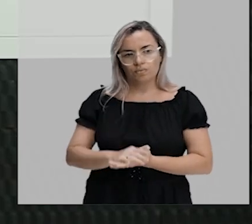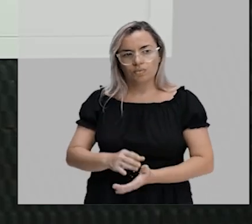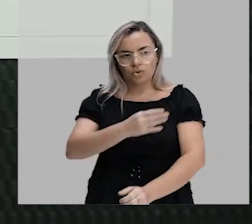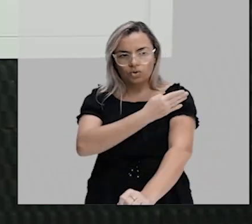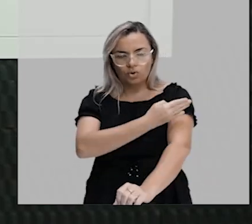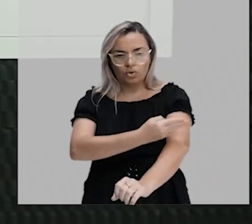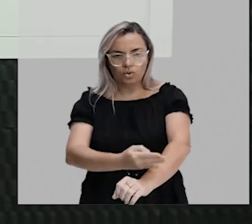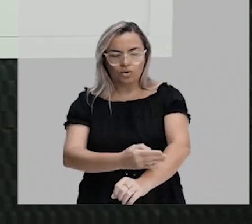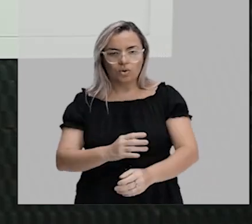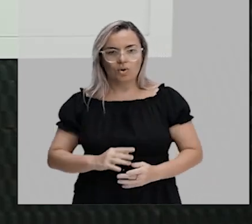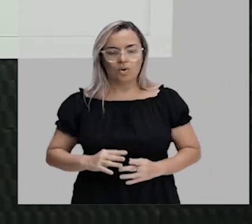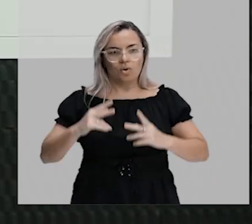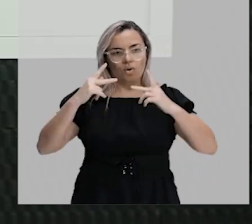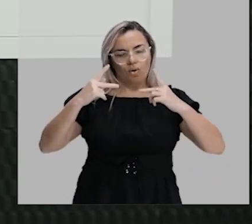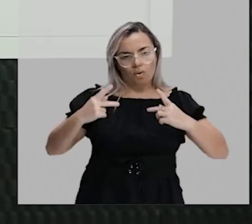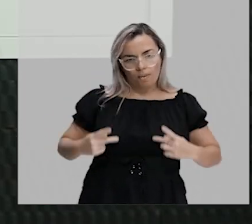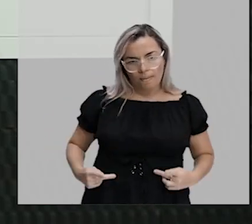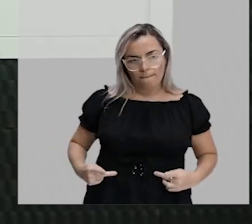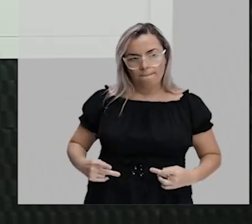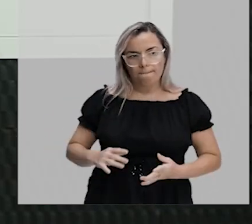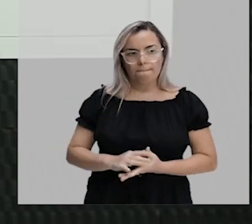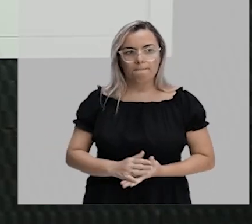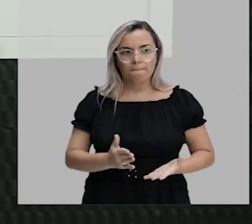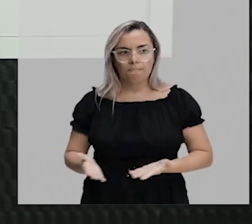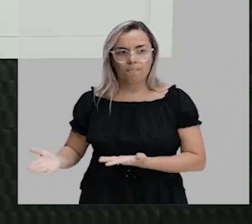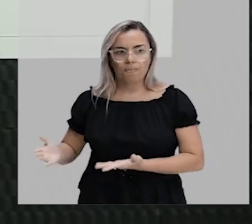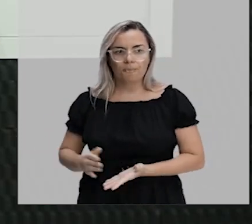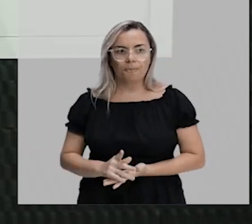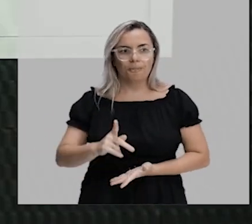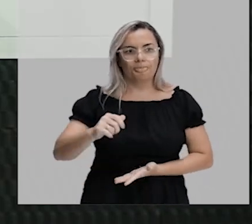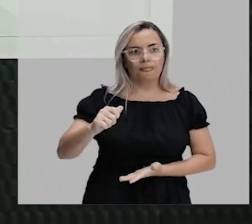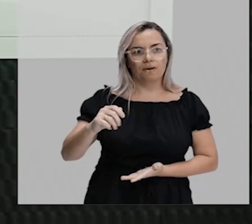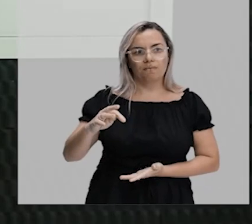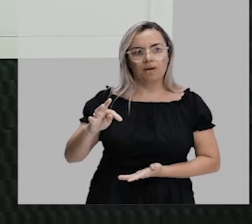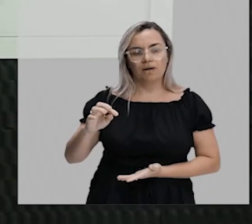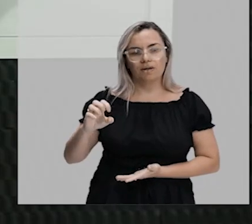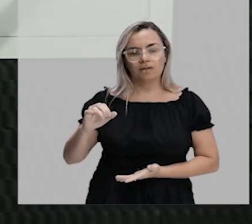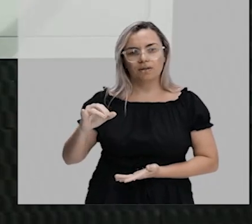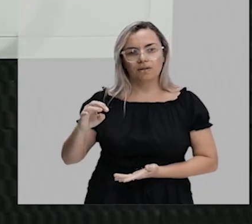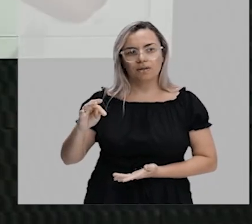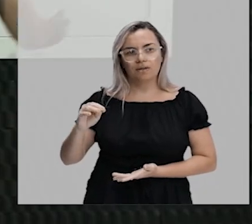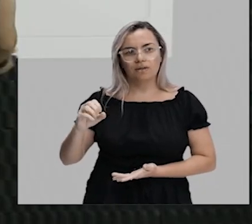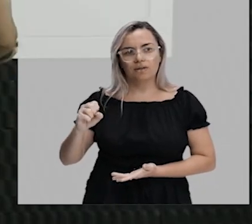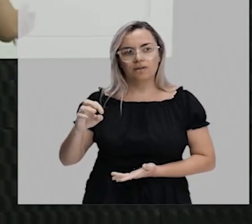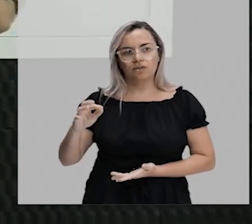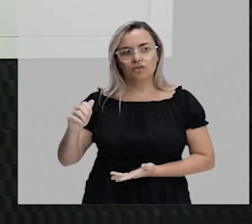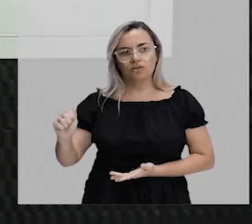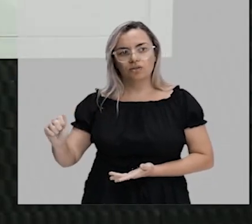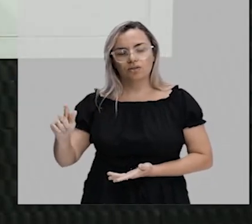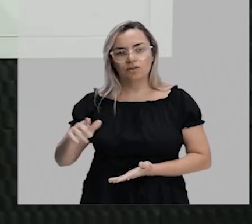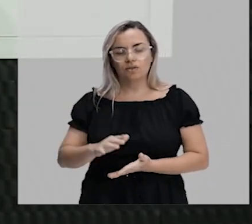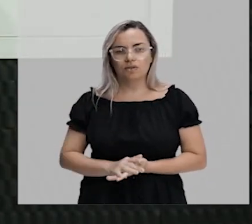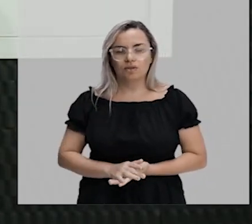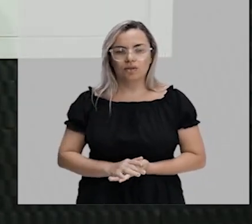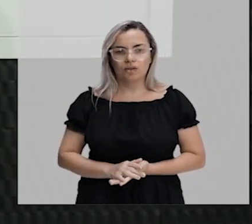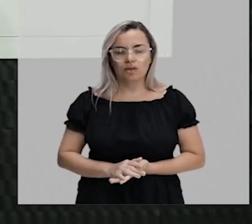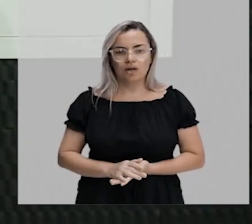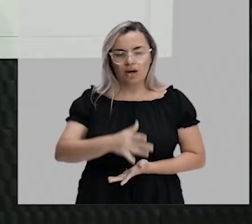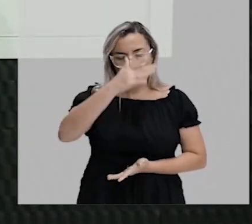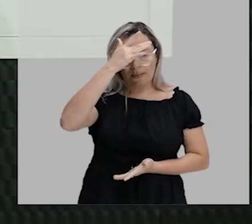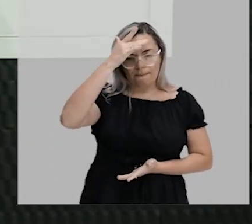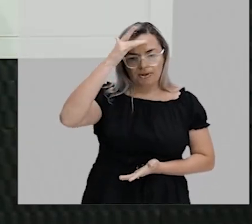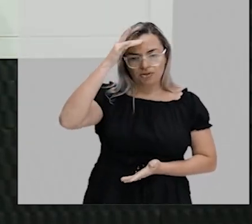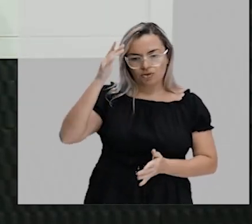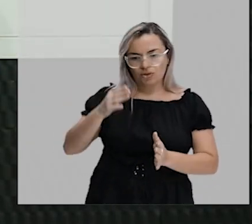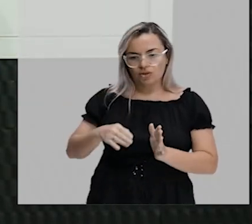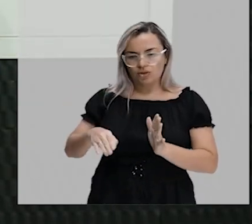comportamento humano para que possa, através deste comportamento humano, o ser humano chegar aos céus.